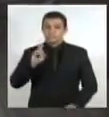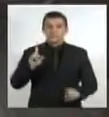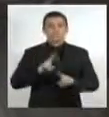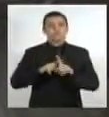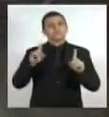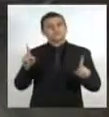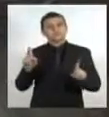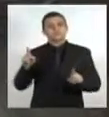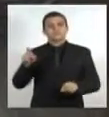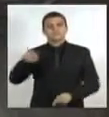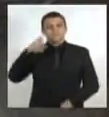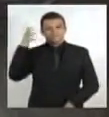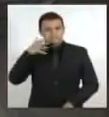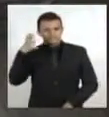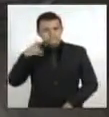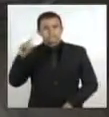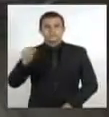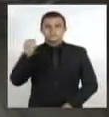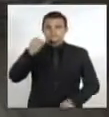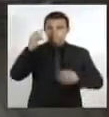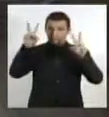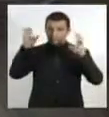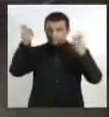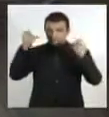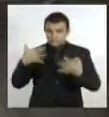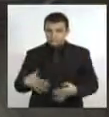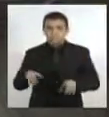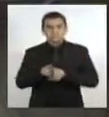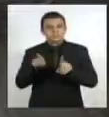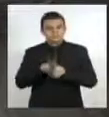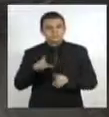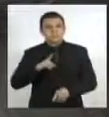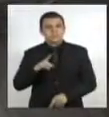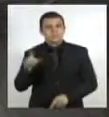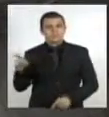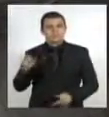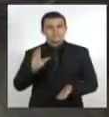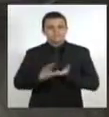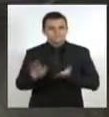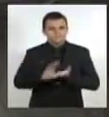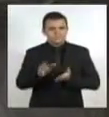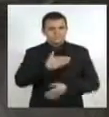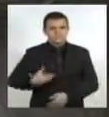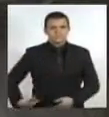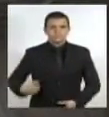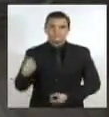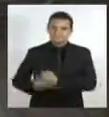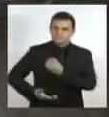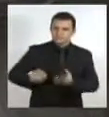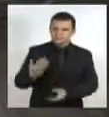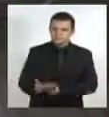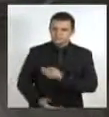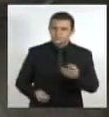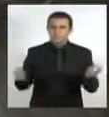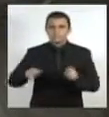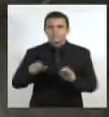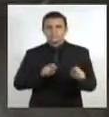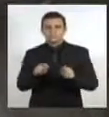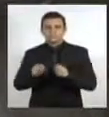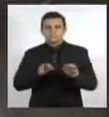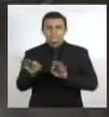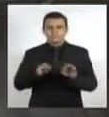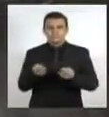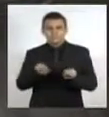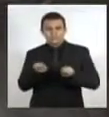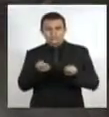tona essa discussão que é importante, os investimentos do governo que já estão sendo feitos no sentido de ter o controle da situação, e